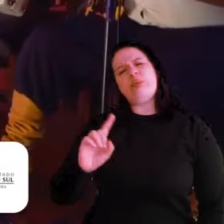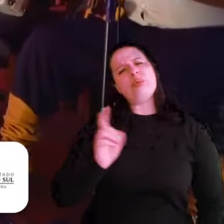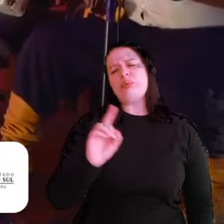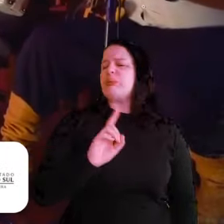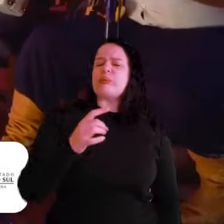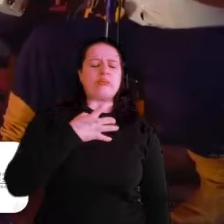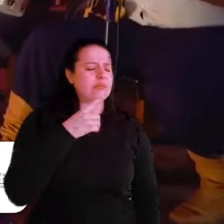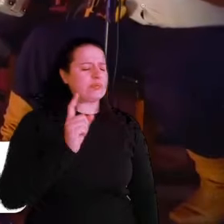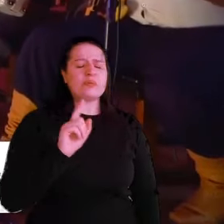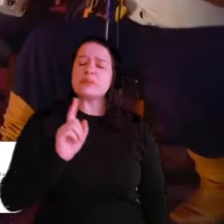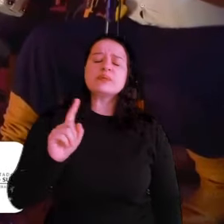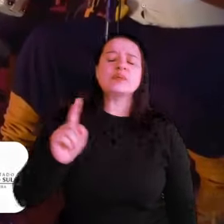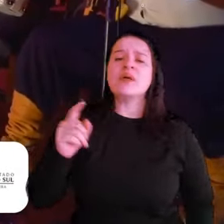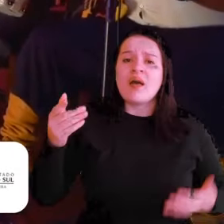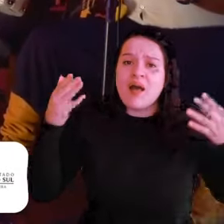doeu, não